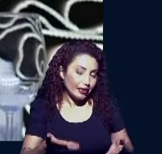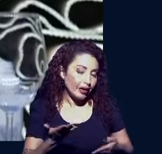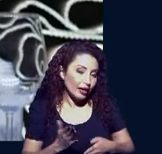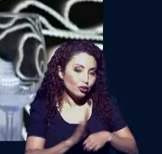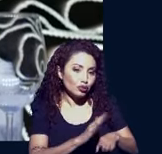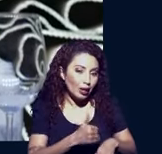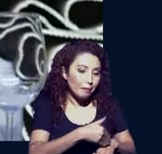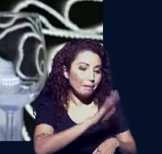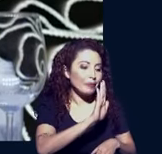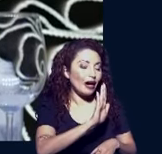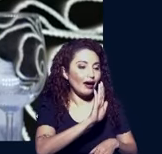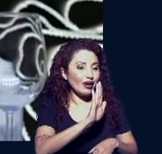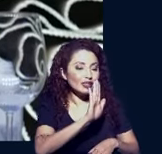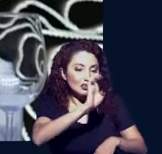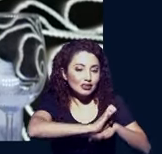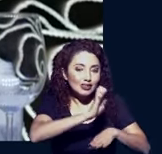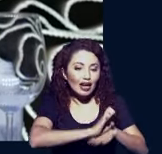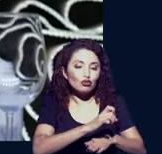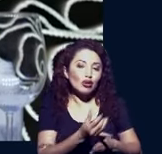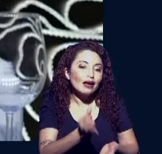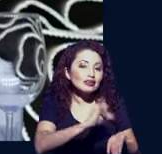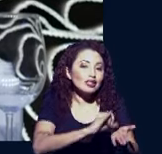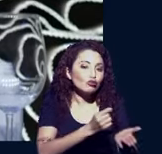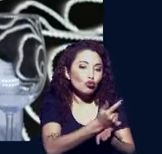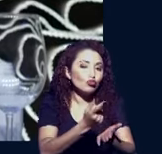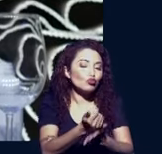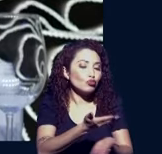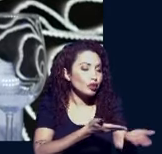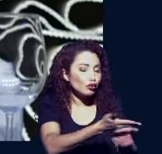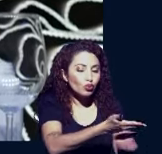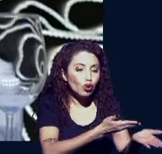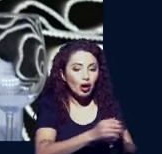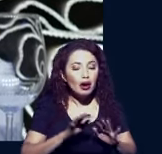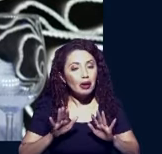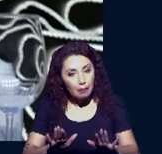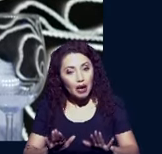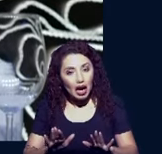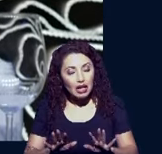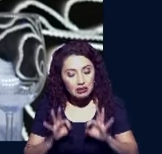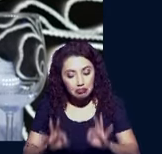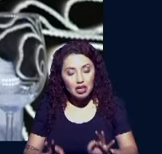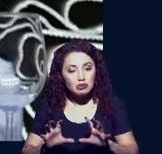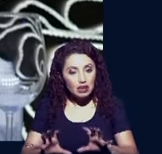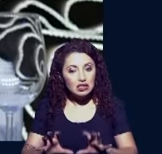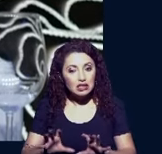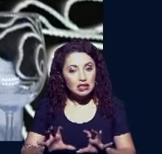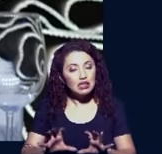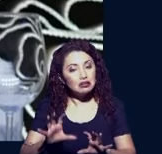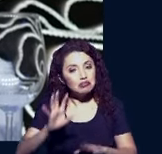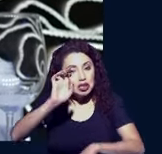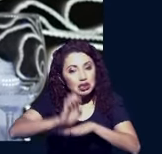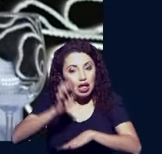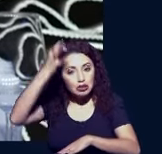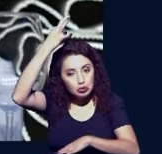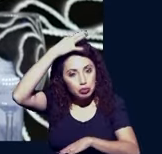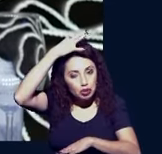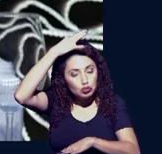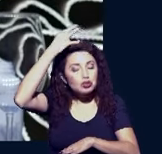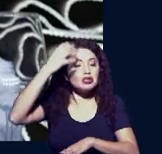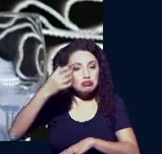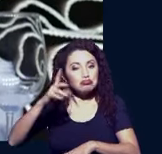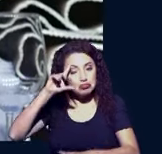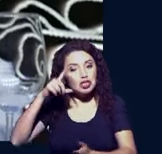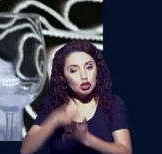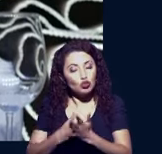est que são Cent consumidores Mas assim mesmo o espírito santo resolveu apoiar a reforma tributária porque o caos tributário que